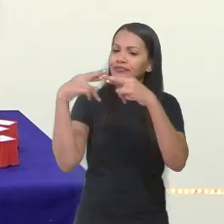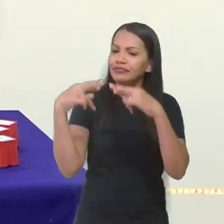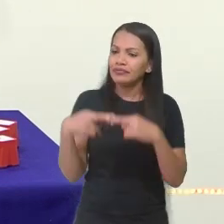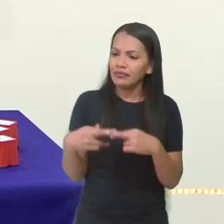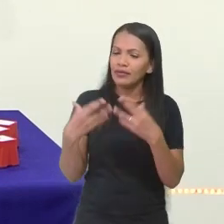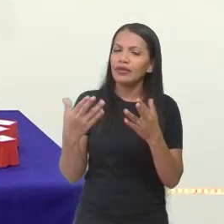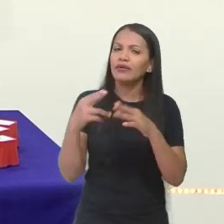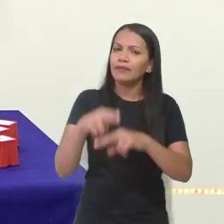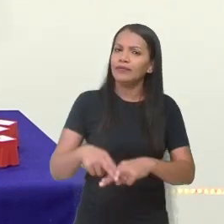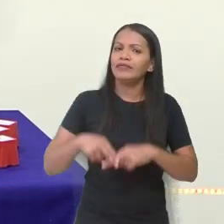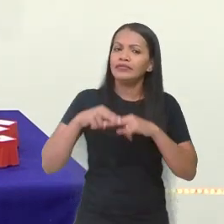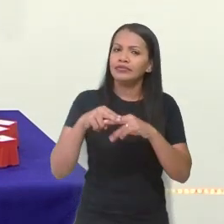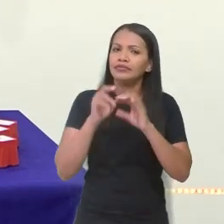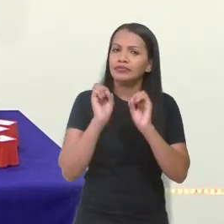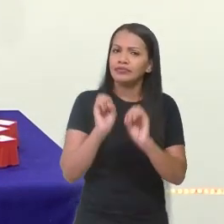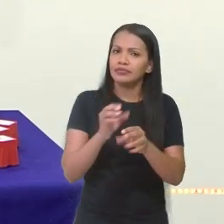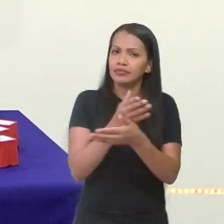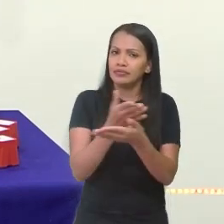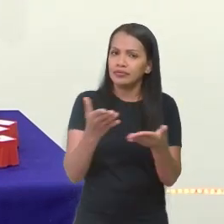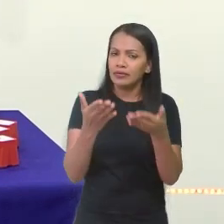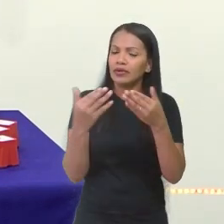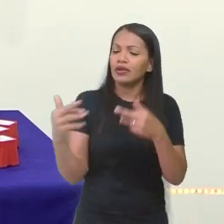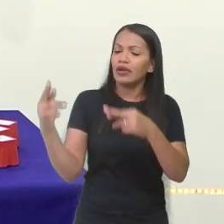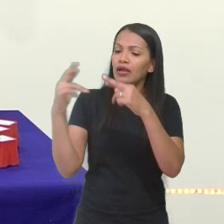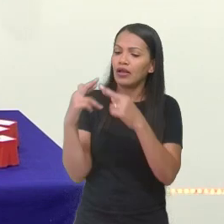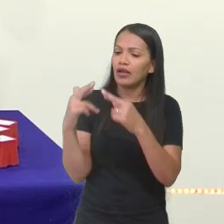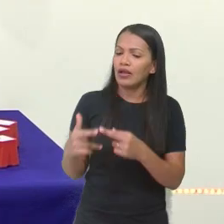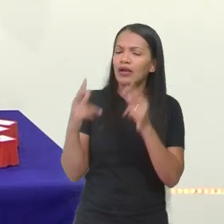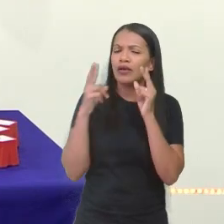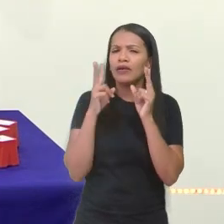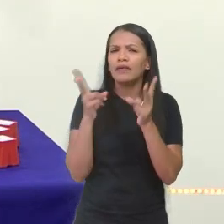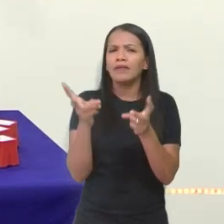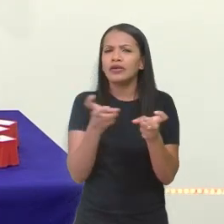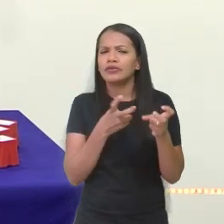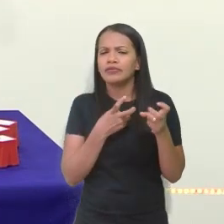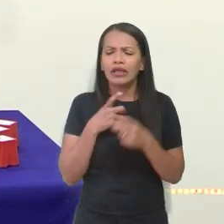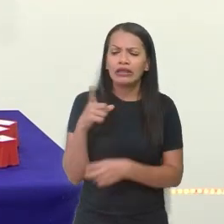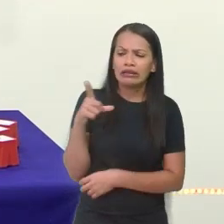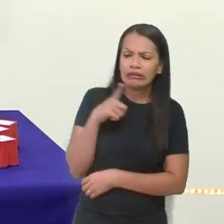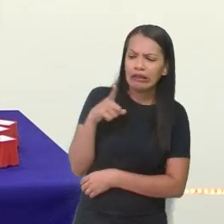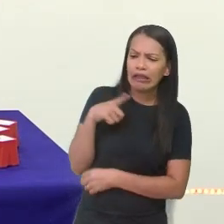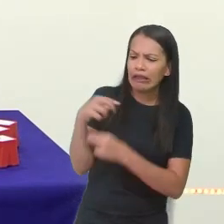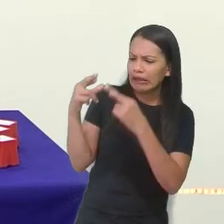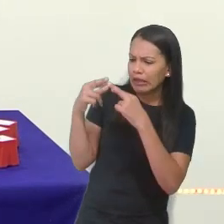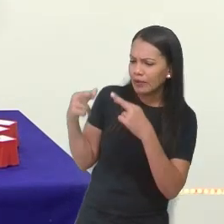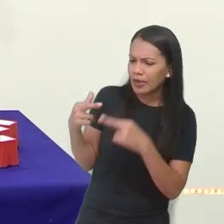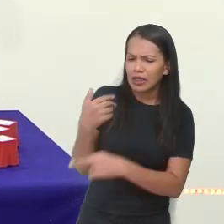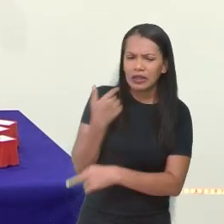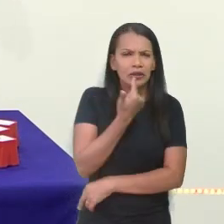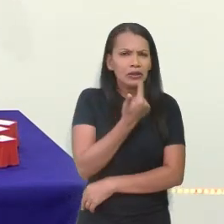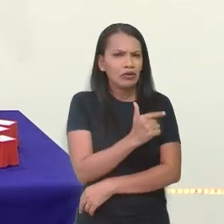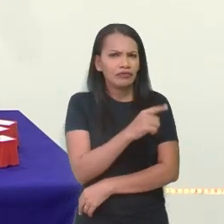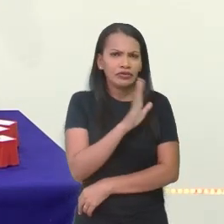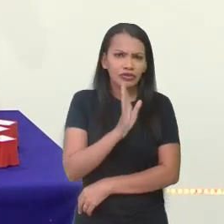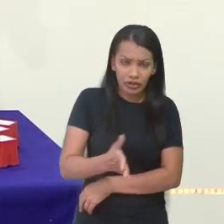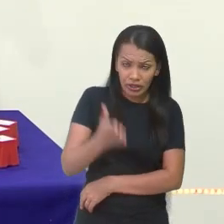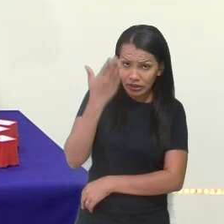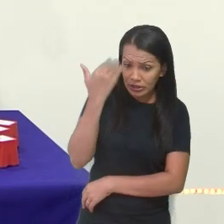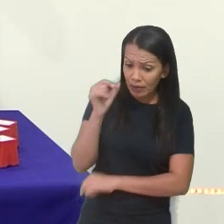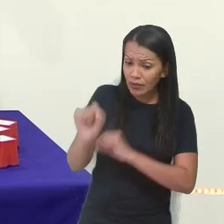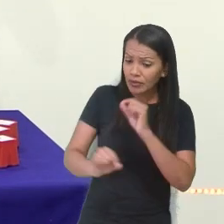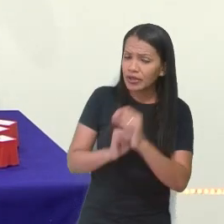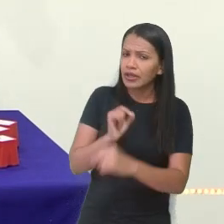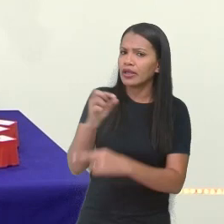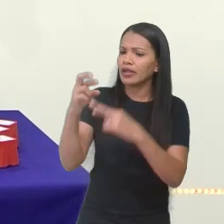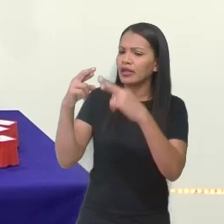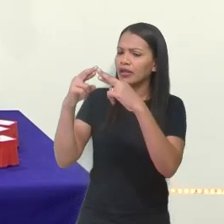a rima, para você ir observando e verificando. Tem rima, não tem, tá? Vai percebendo aí, você já sabe o que é rima,